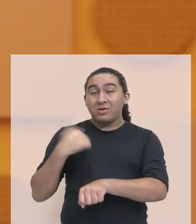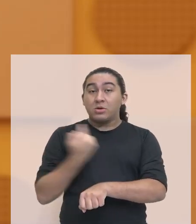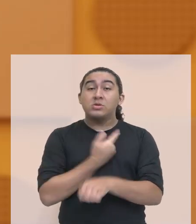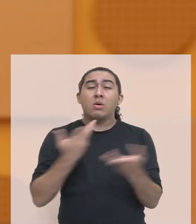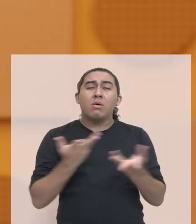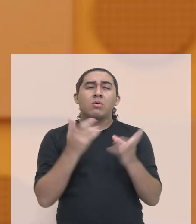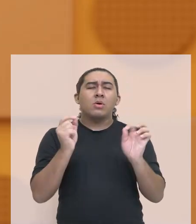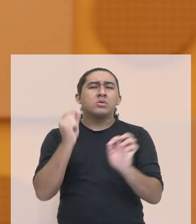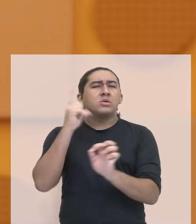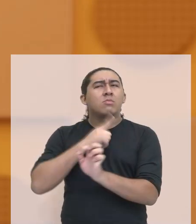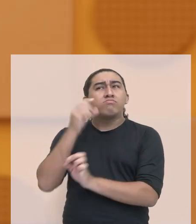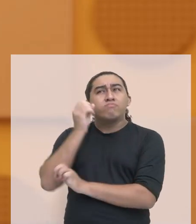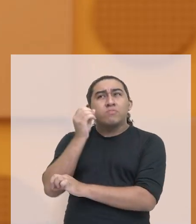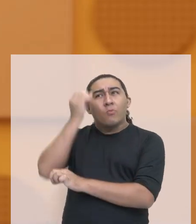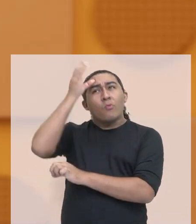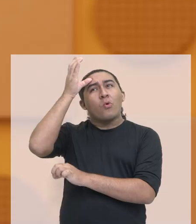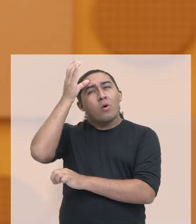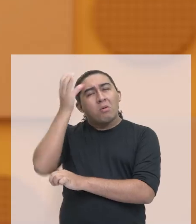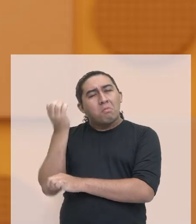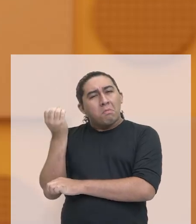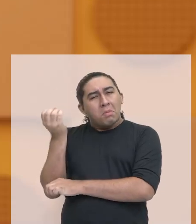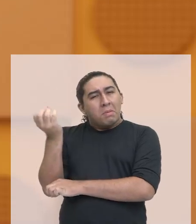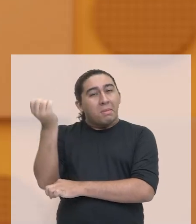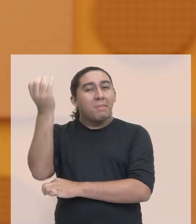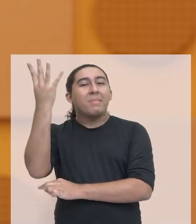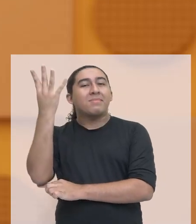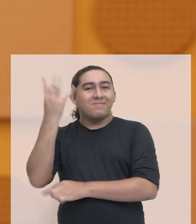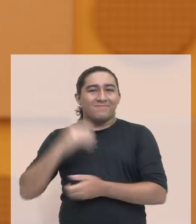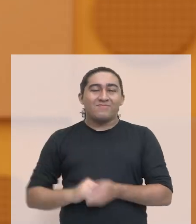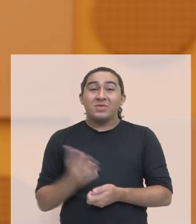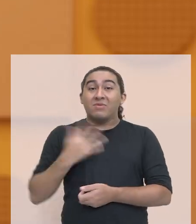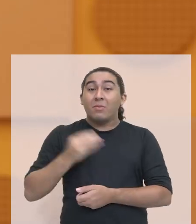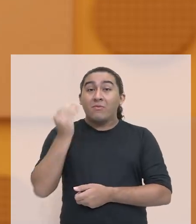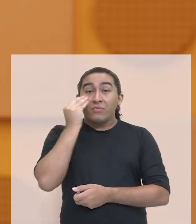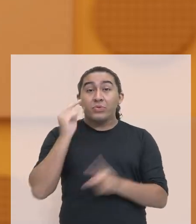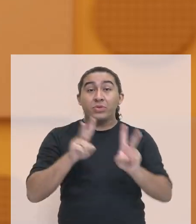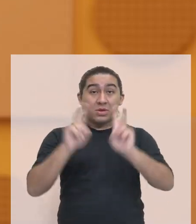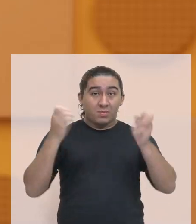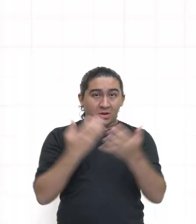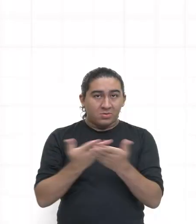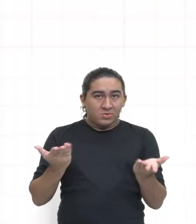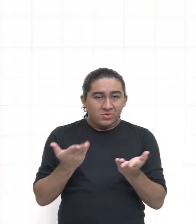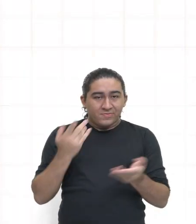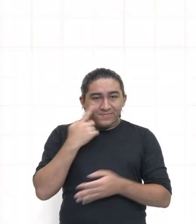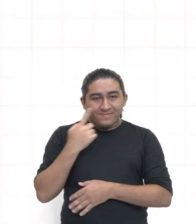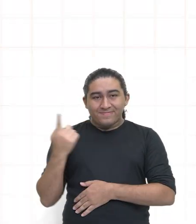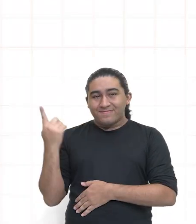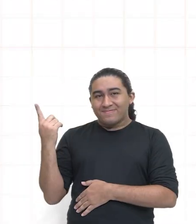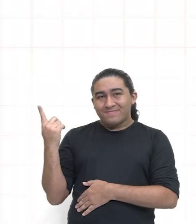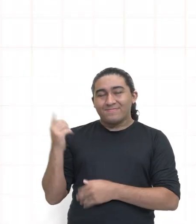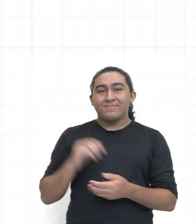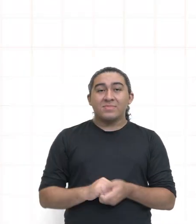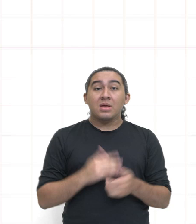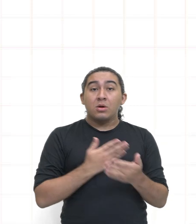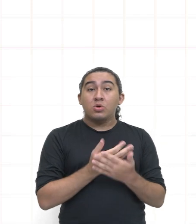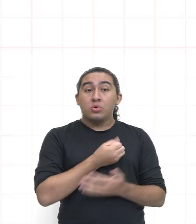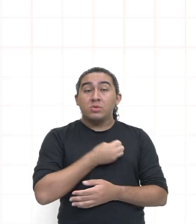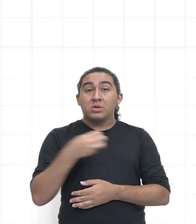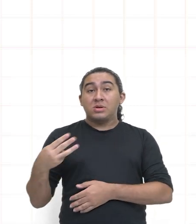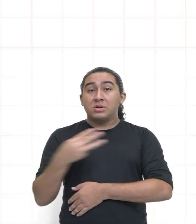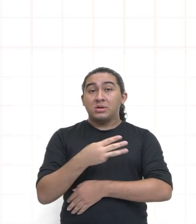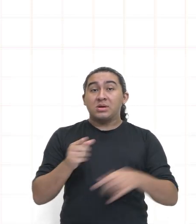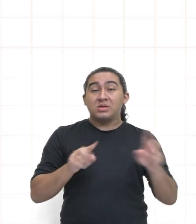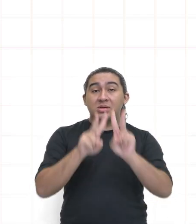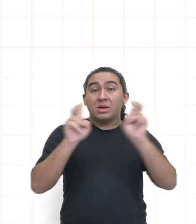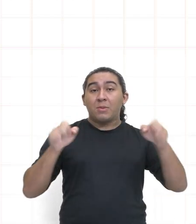fazer uma viagem por nossa linda história. Vamos observar agora o nosso objeto de conhecimento? Aula 33,